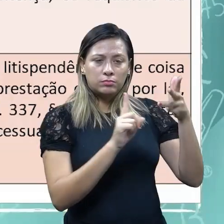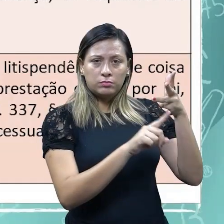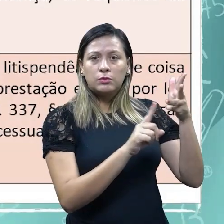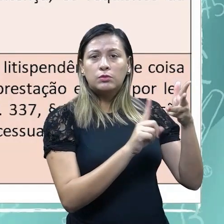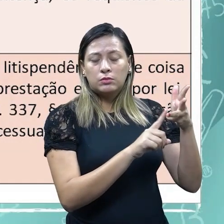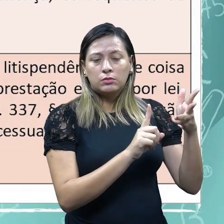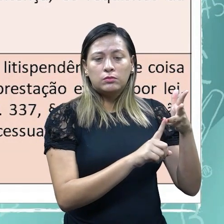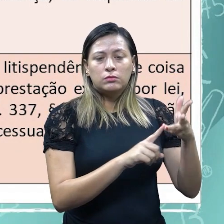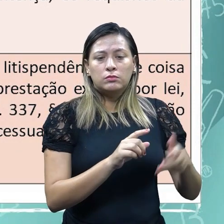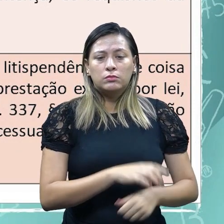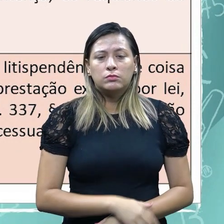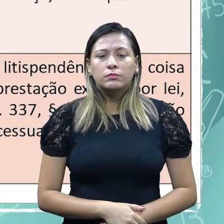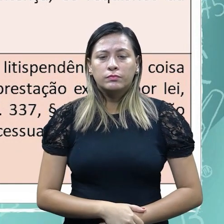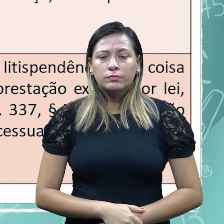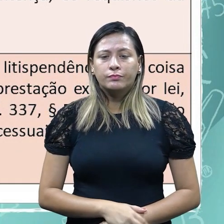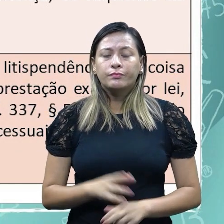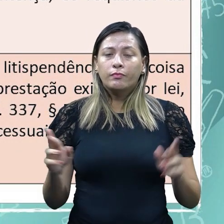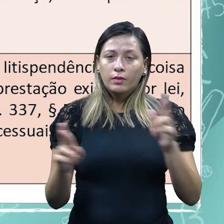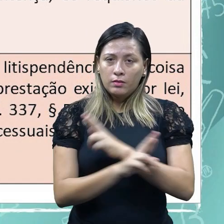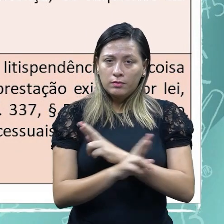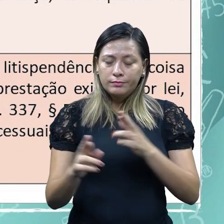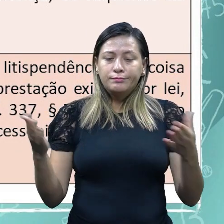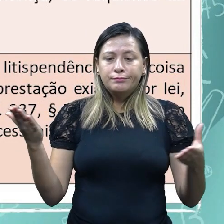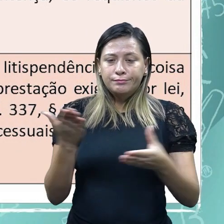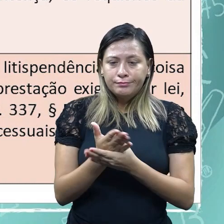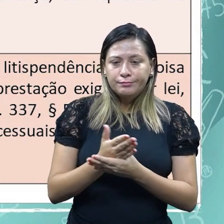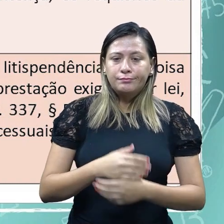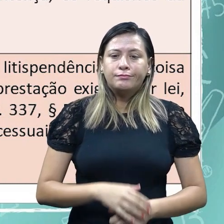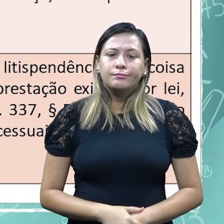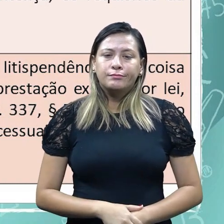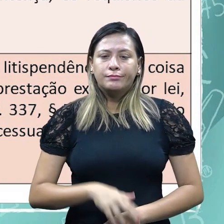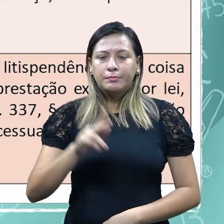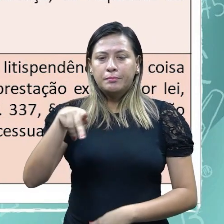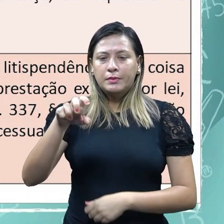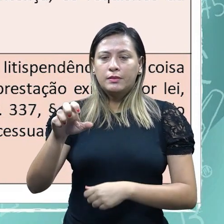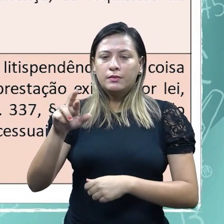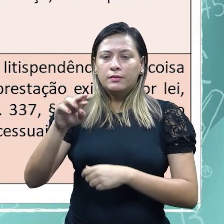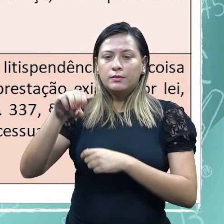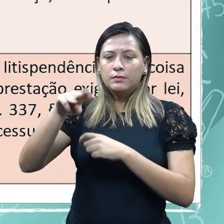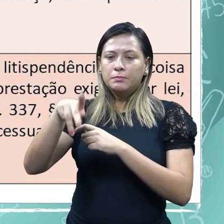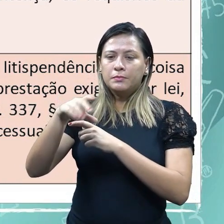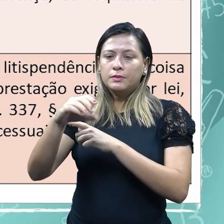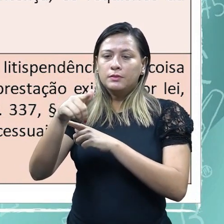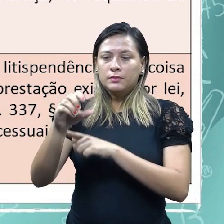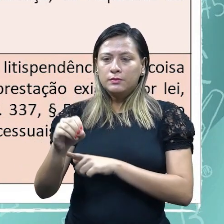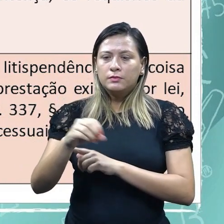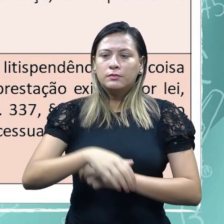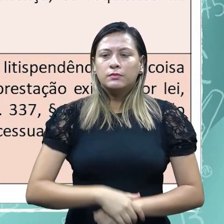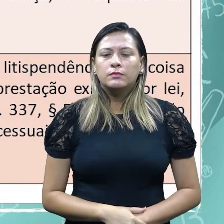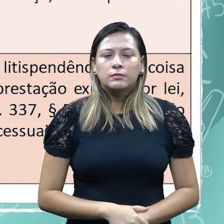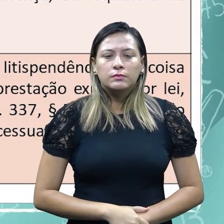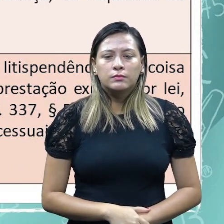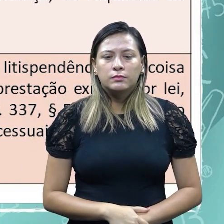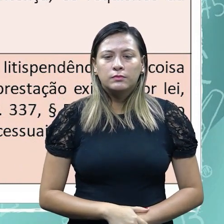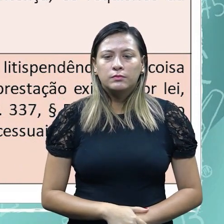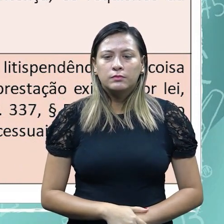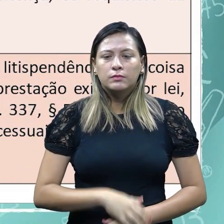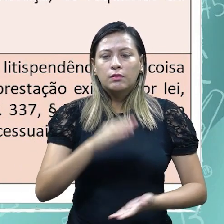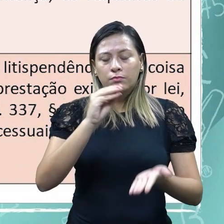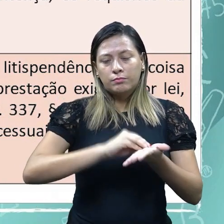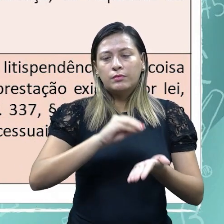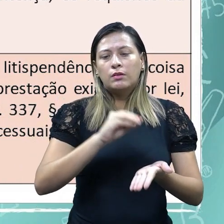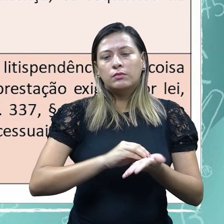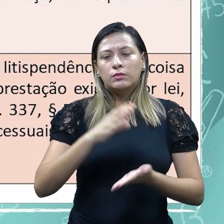rápido. Pressupostos extrínsecos, relação processual, aí você tem perempção, inexistência de litispendência e coisa